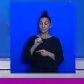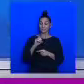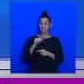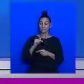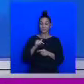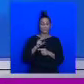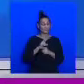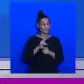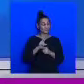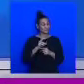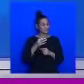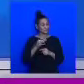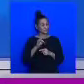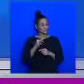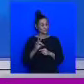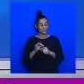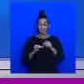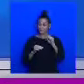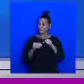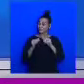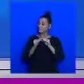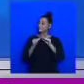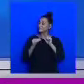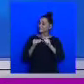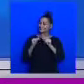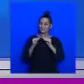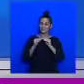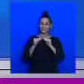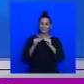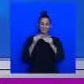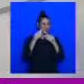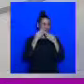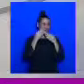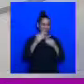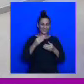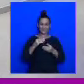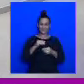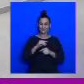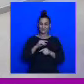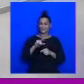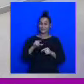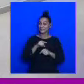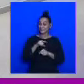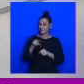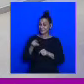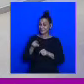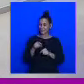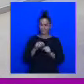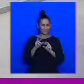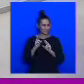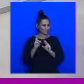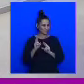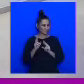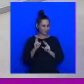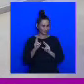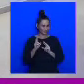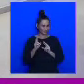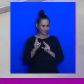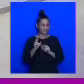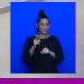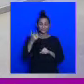07. Auditores, confirmam? Sim, confirmam. Sim, confirmo. Obrigado. E aí, era o que você